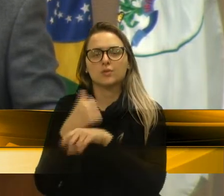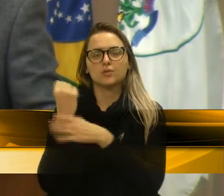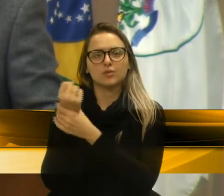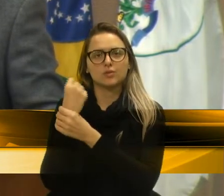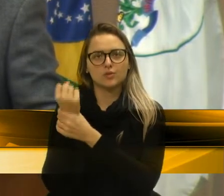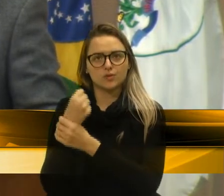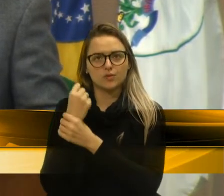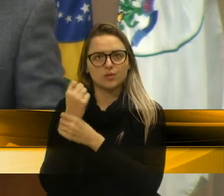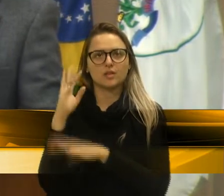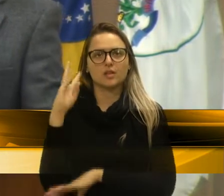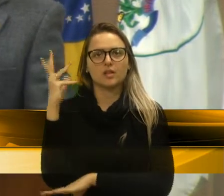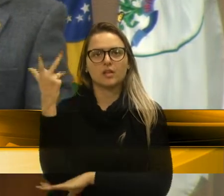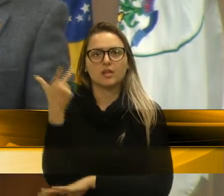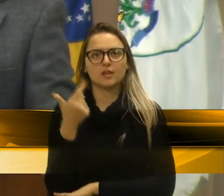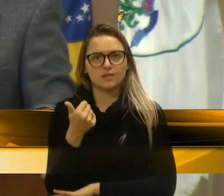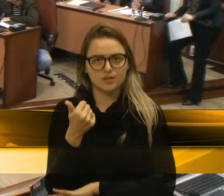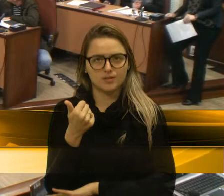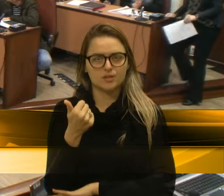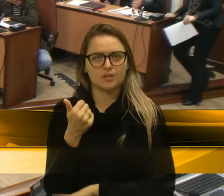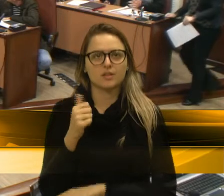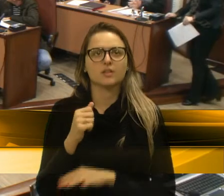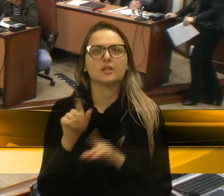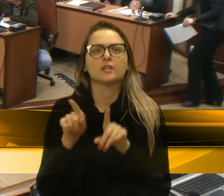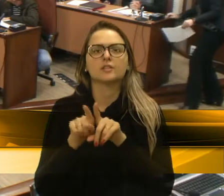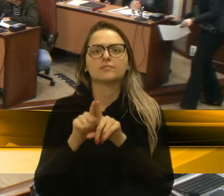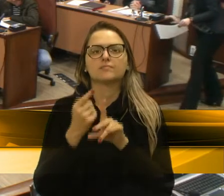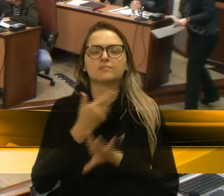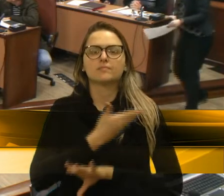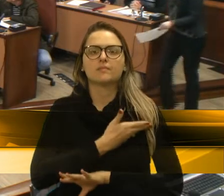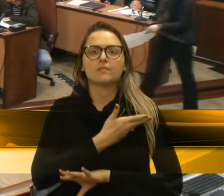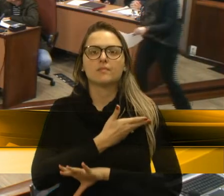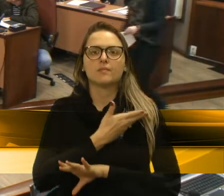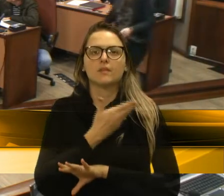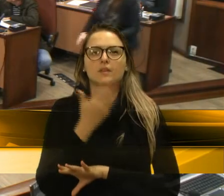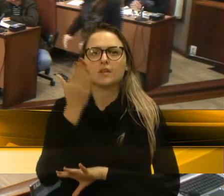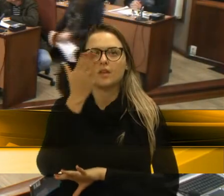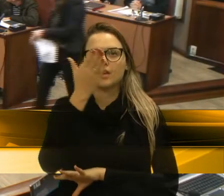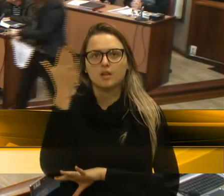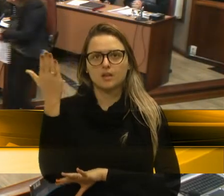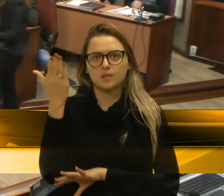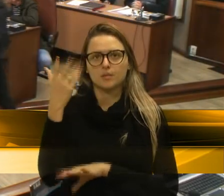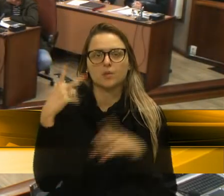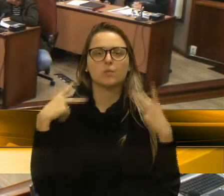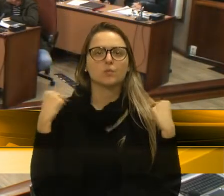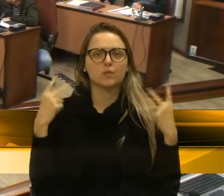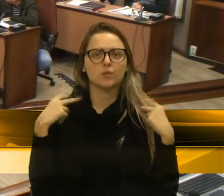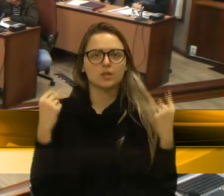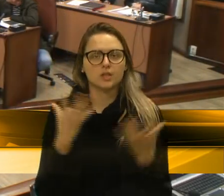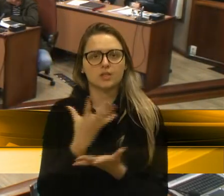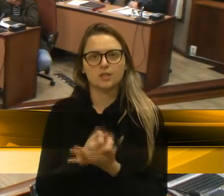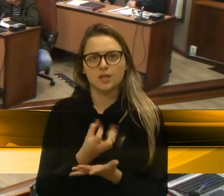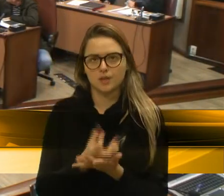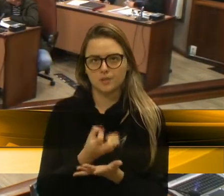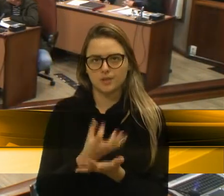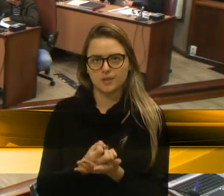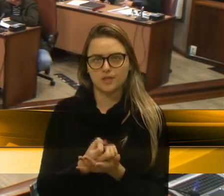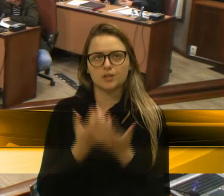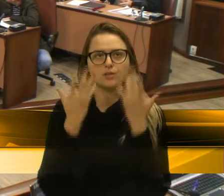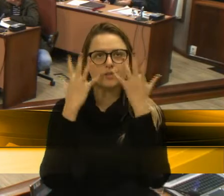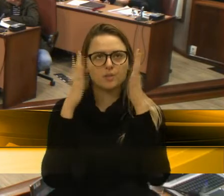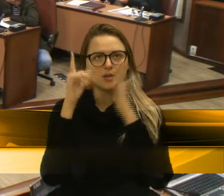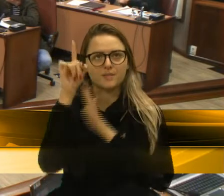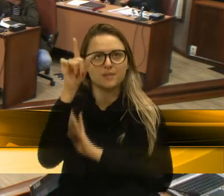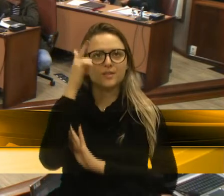da FSG, aos amigos dos nossos motoristas por aplicativos, parabéns pela